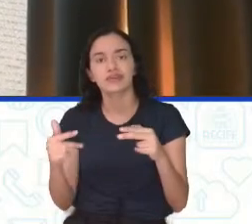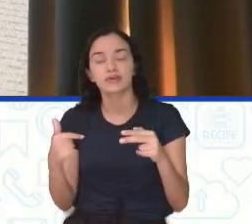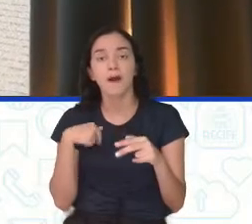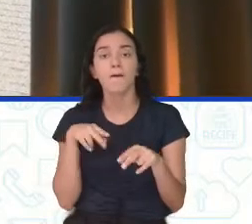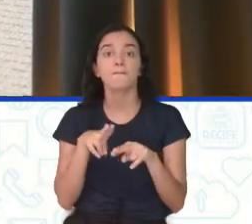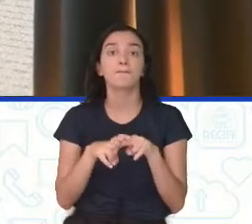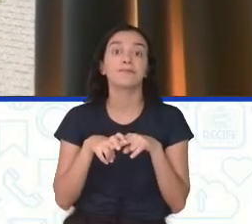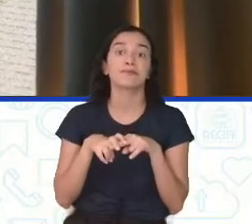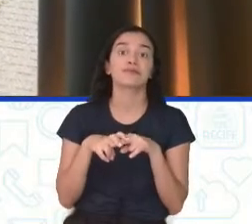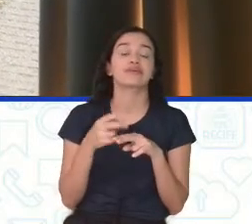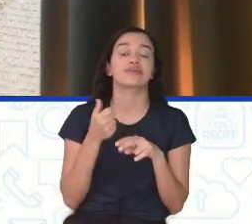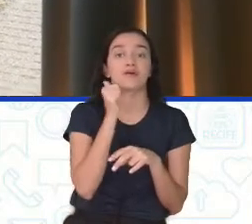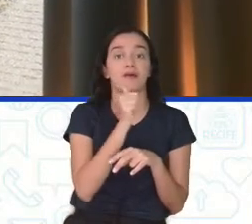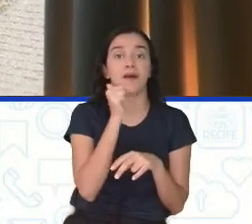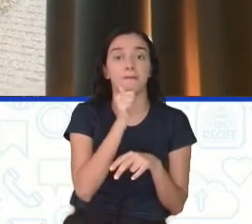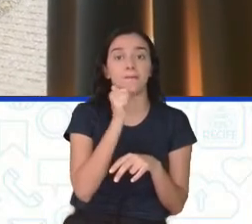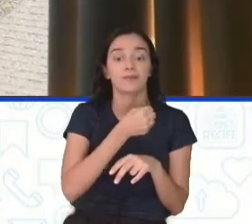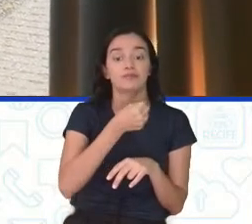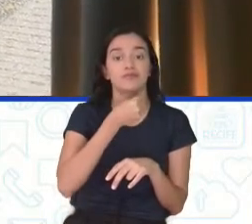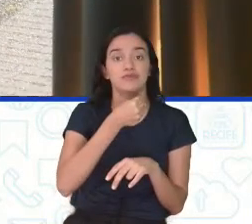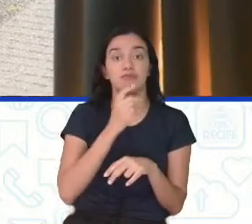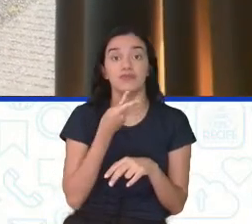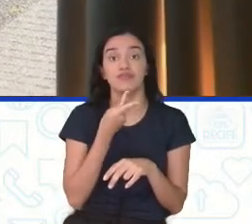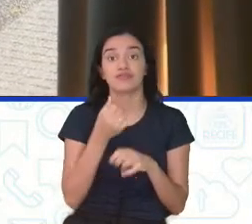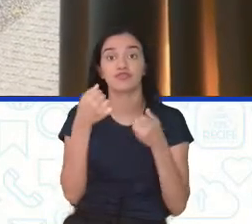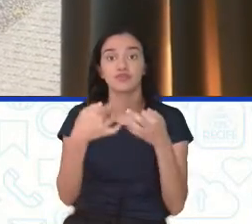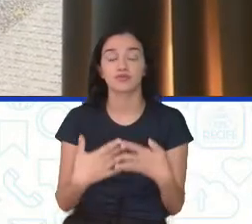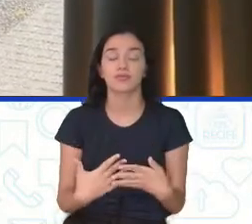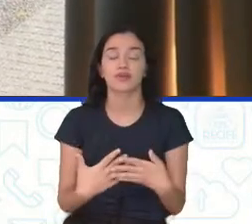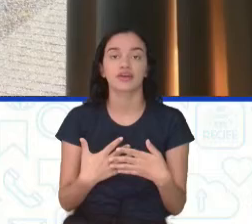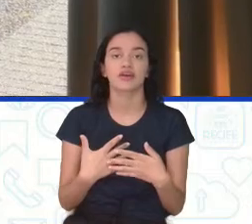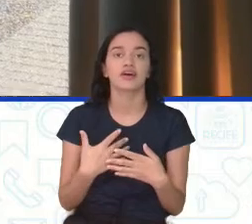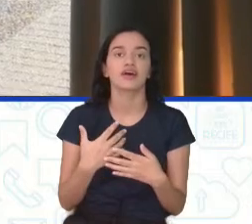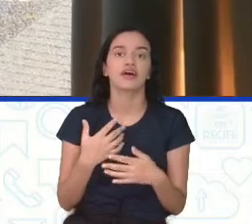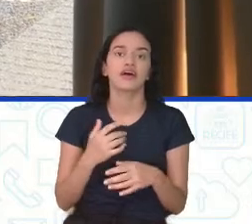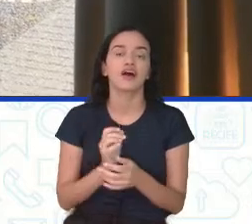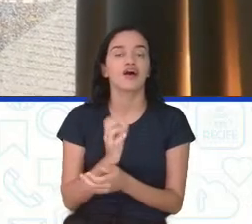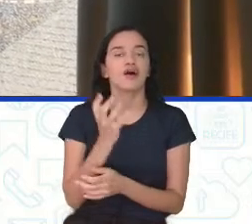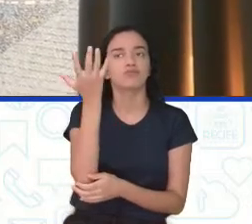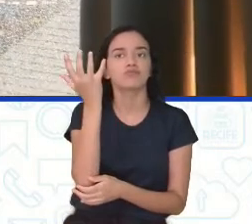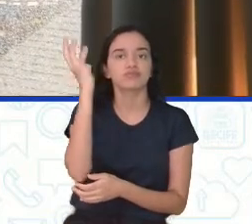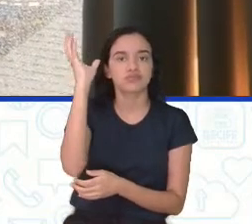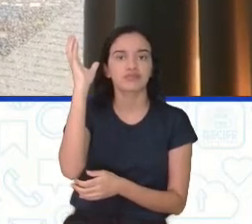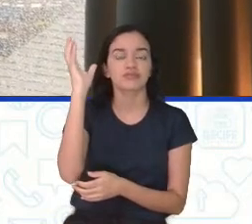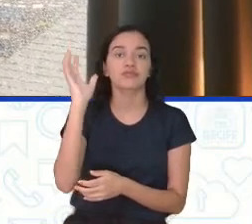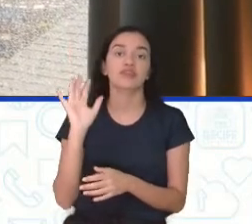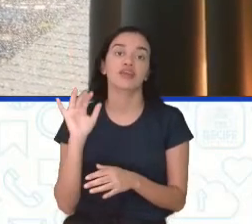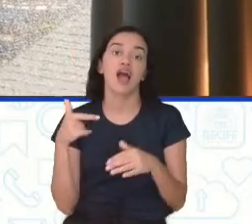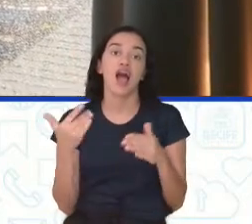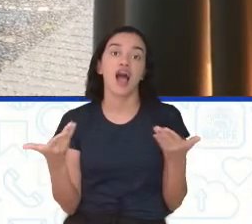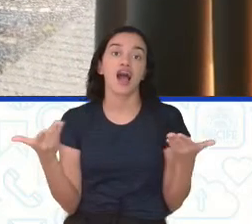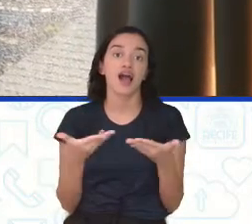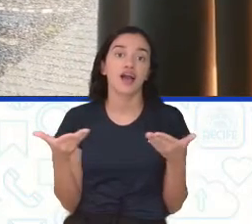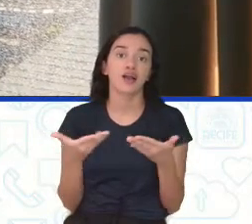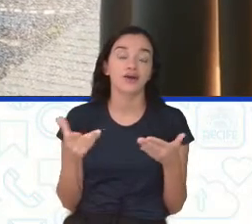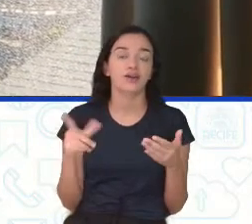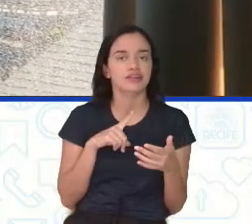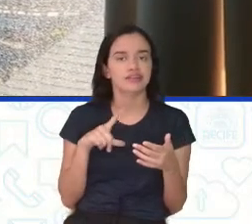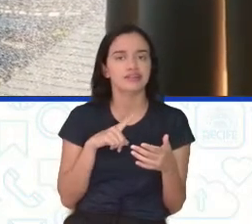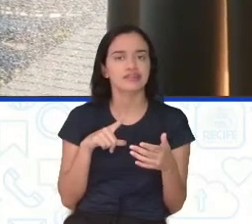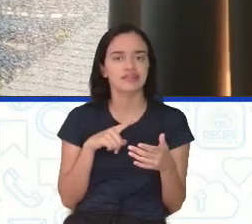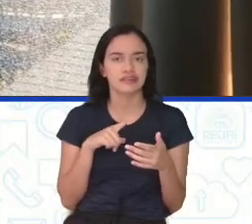fala lá, previsão do tempo para esta sexta-feira. Já o clima, a gente tem que fazer